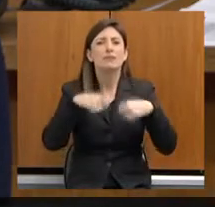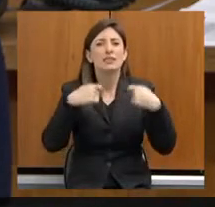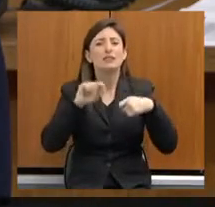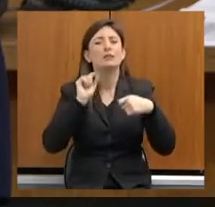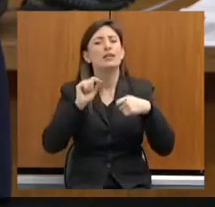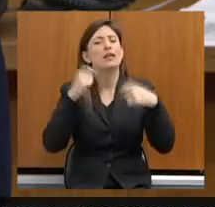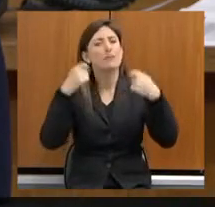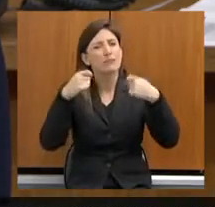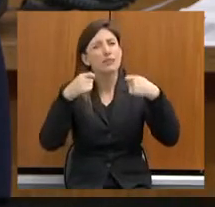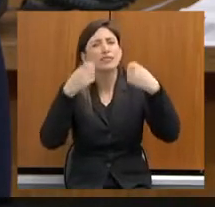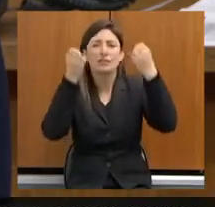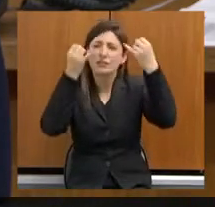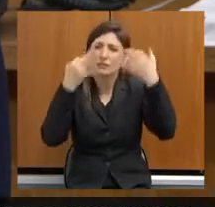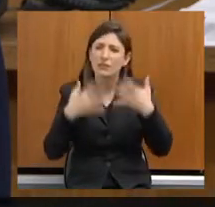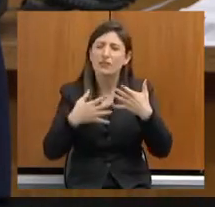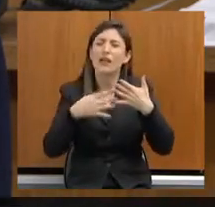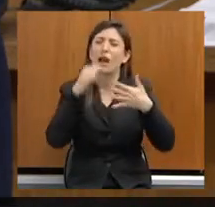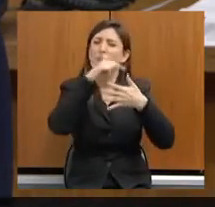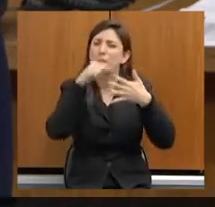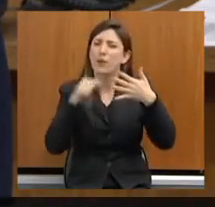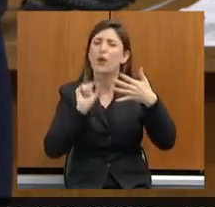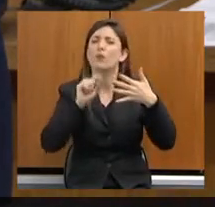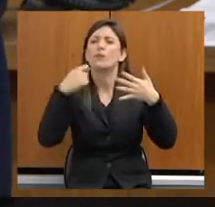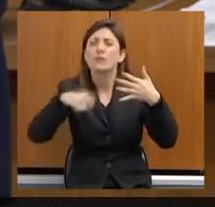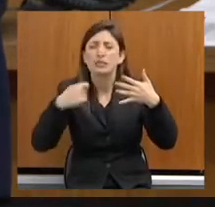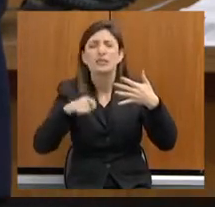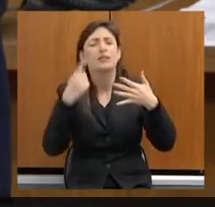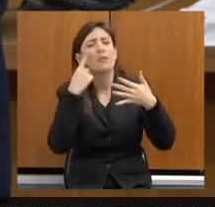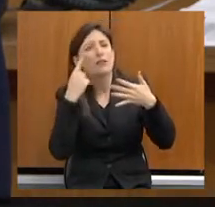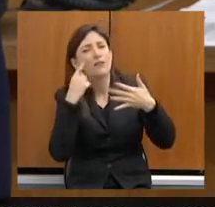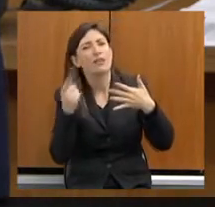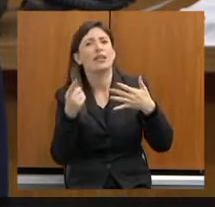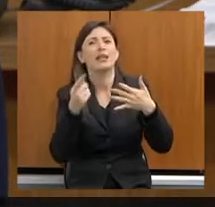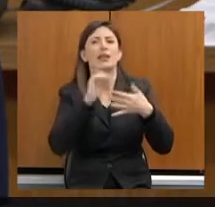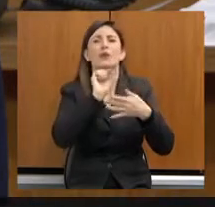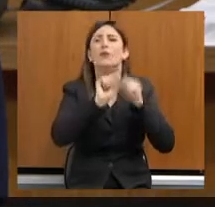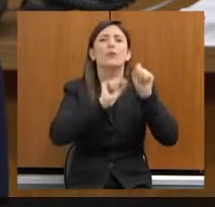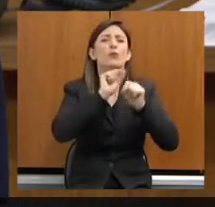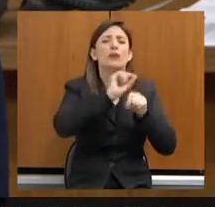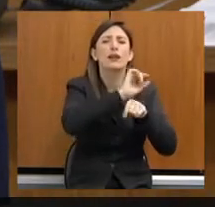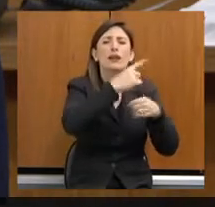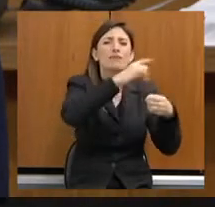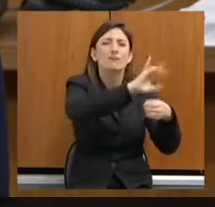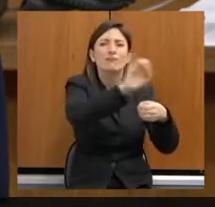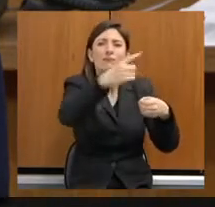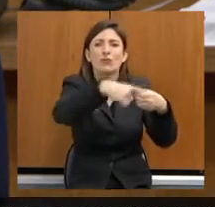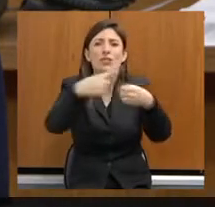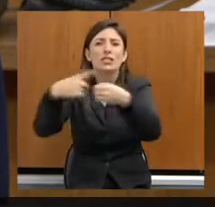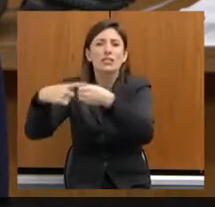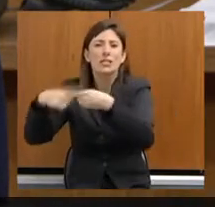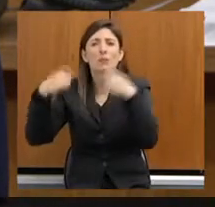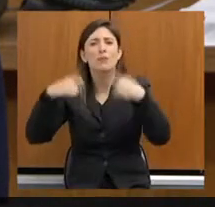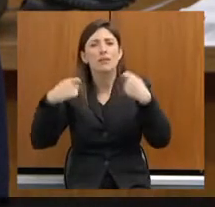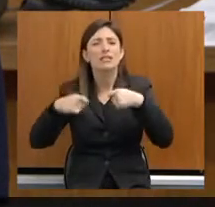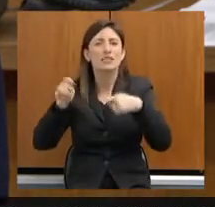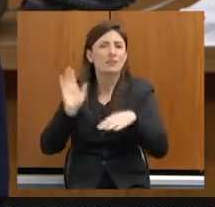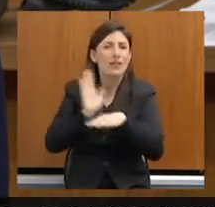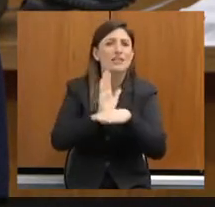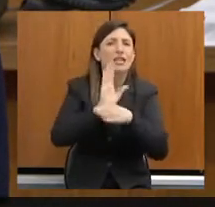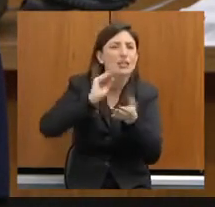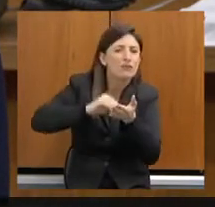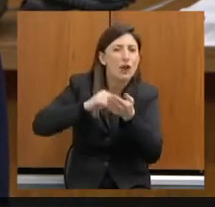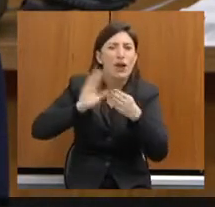ponto alto para que a gente possa chegar em Quais municípios onde essa assistência está precisando de ter